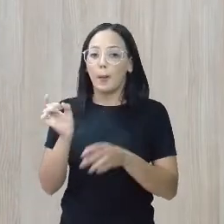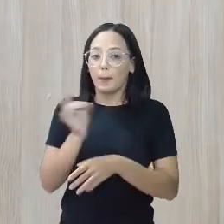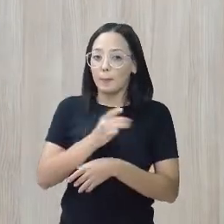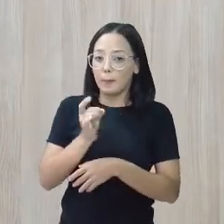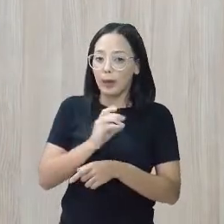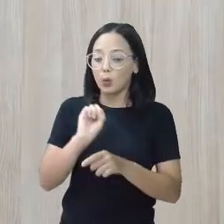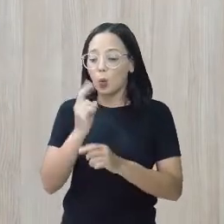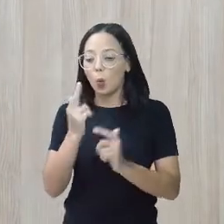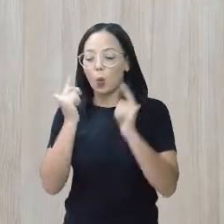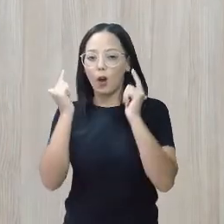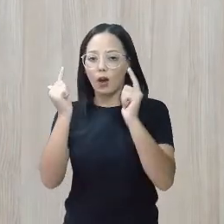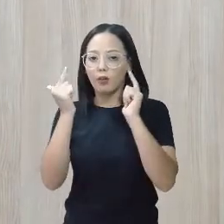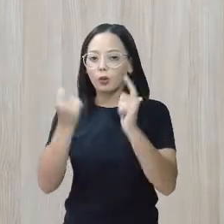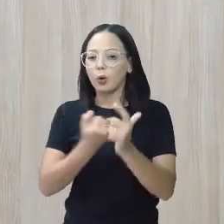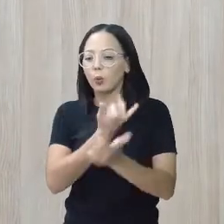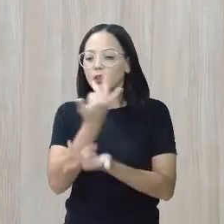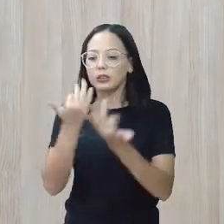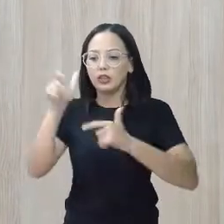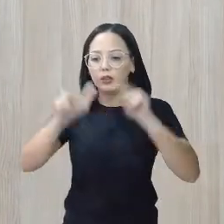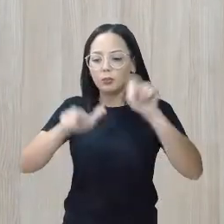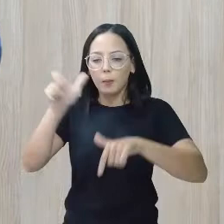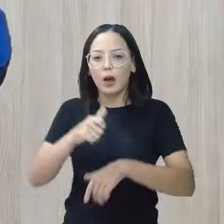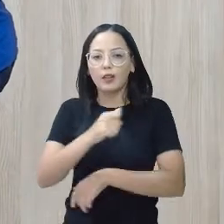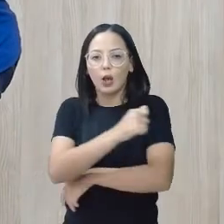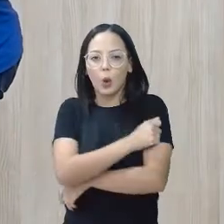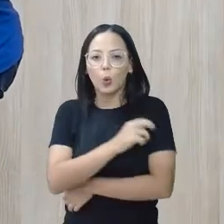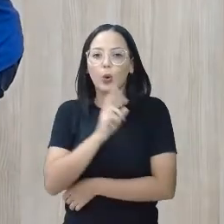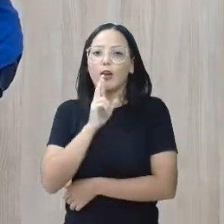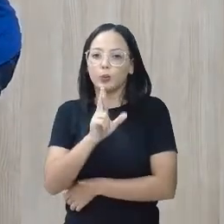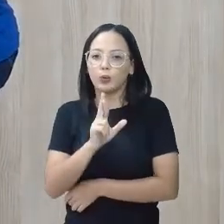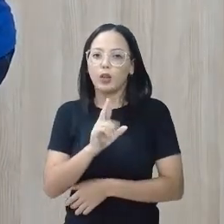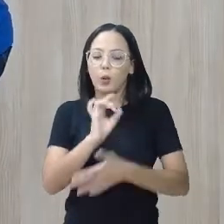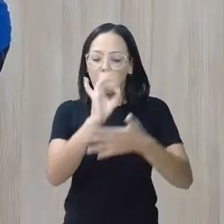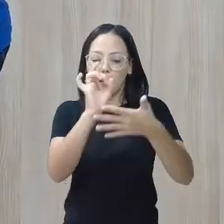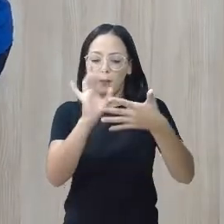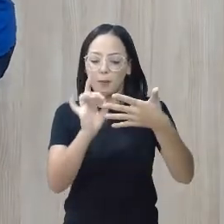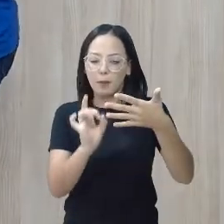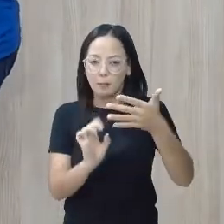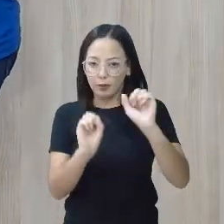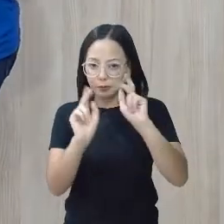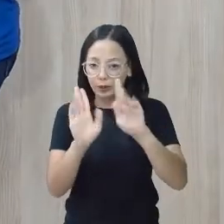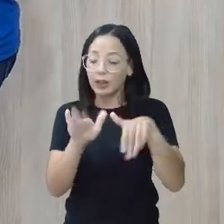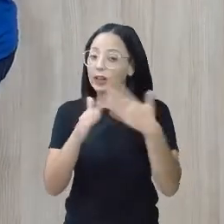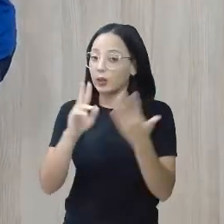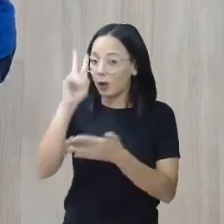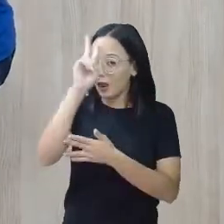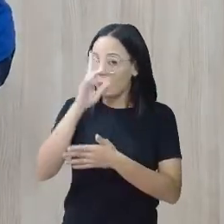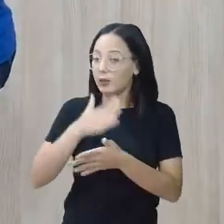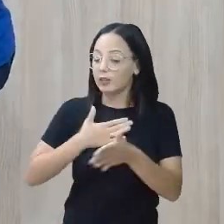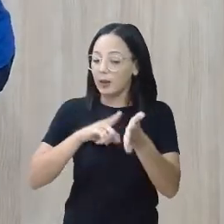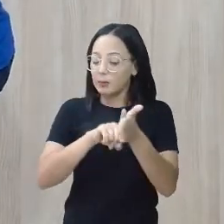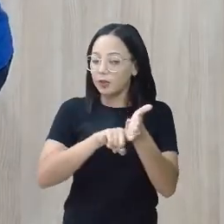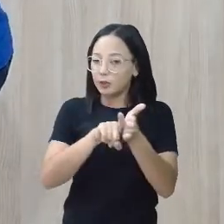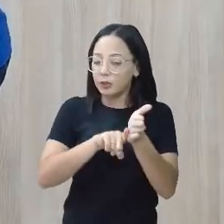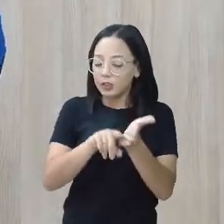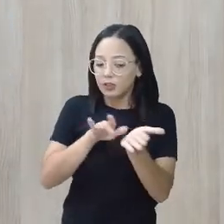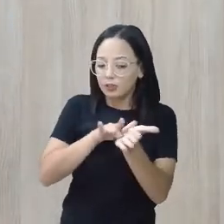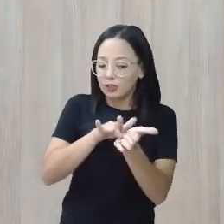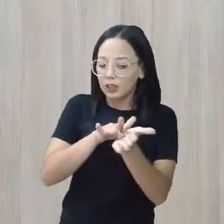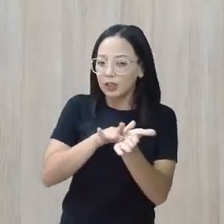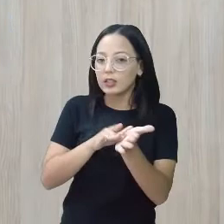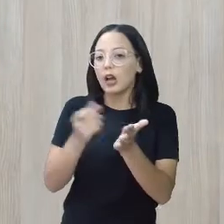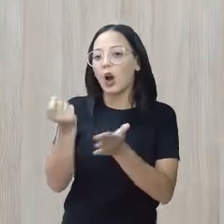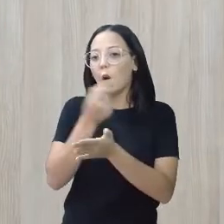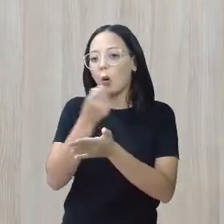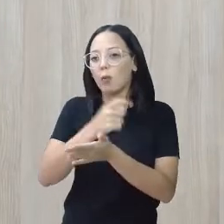de aventura, né? A quantidade de alunos que respondeu cada uma dessas coisas. Então, lembrando da minha pesquisa fictícia, em